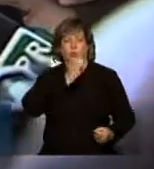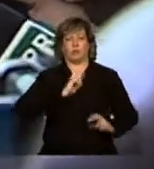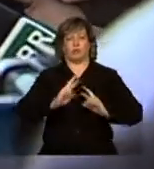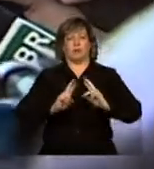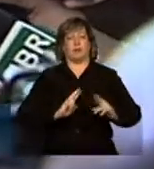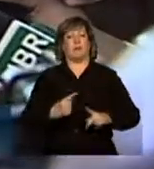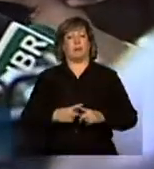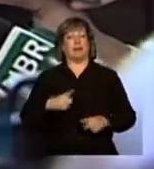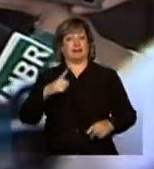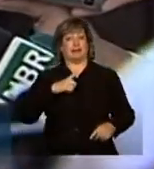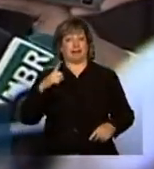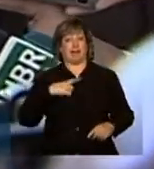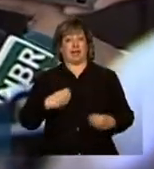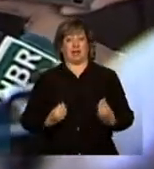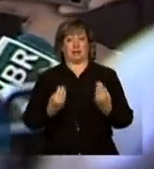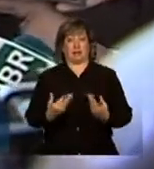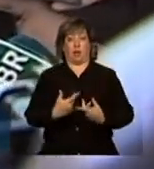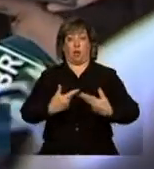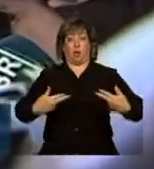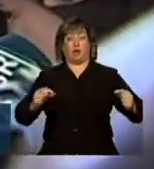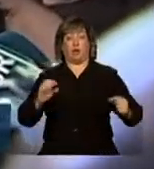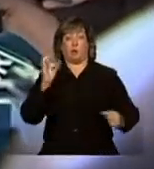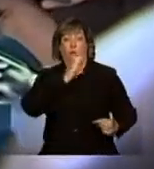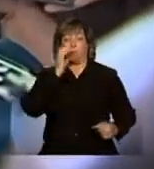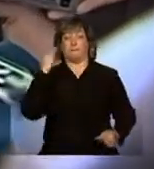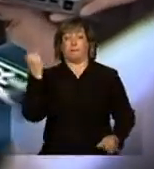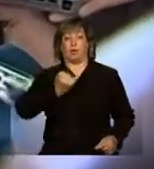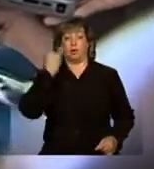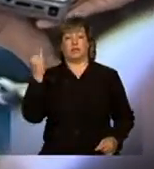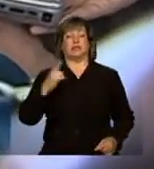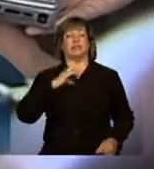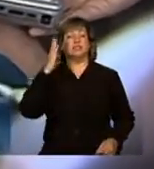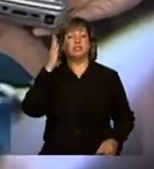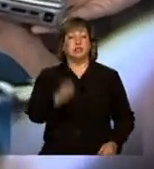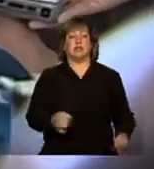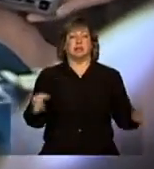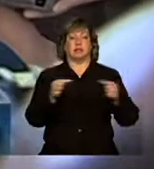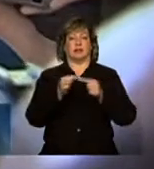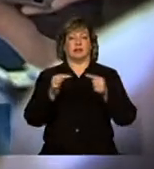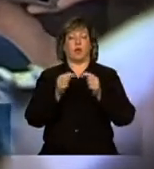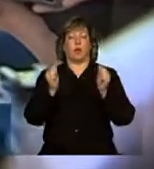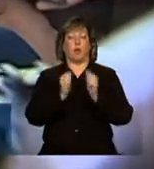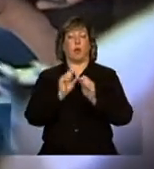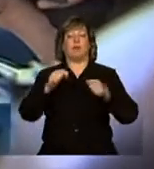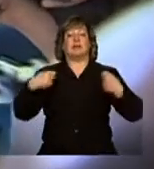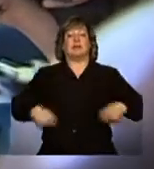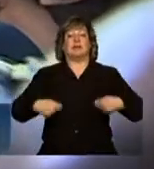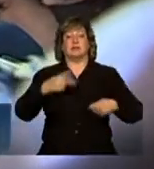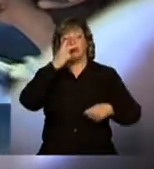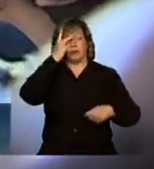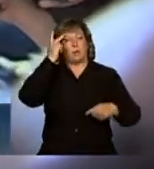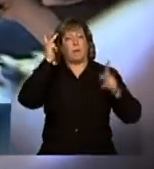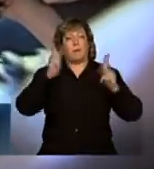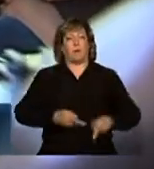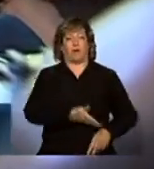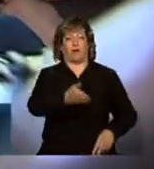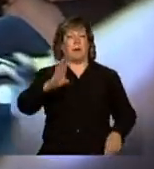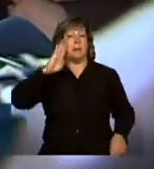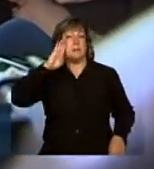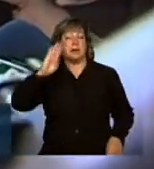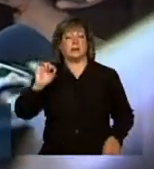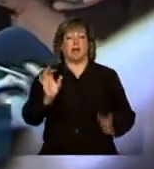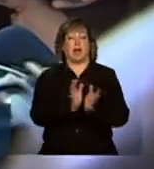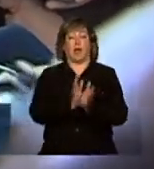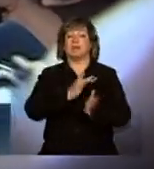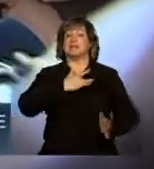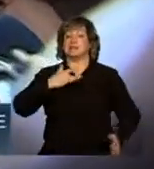que tem entregas que são importantes e que são entregas que estão diretamente relacionadas com as necessidades da população, principalmente na